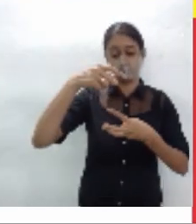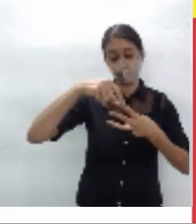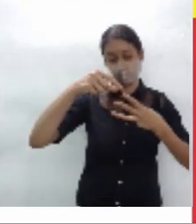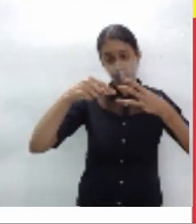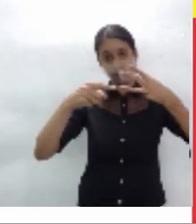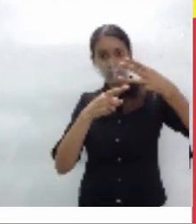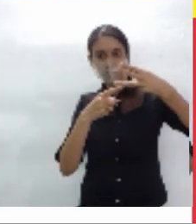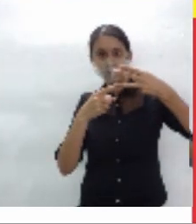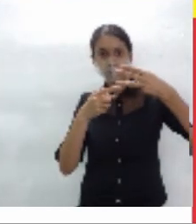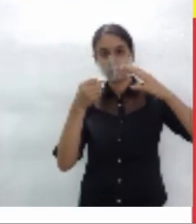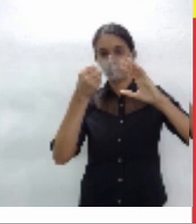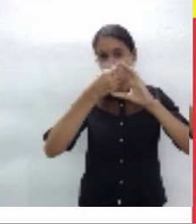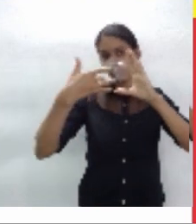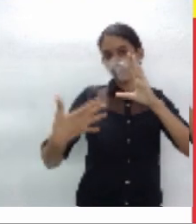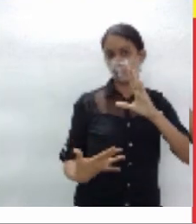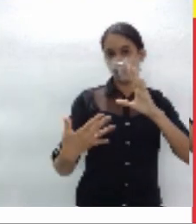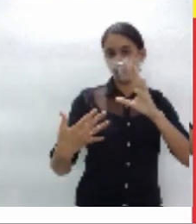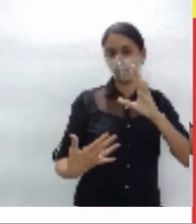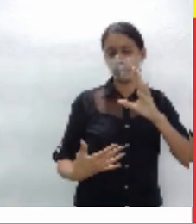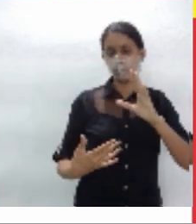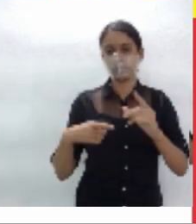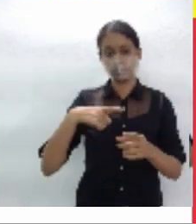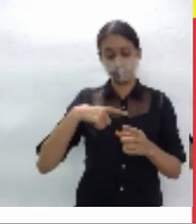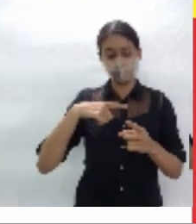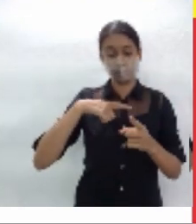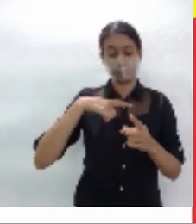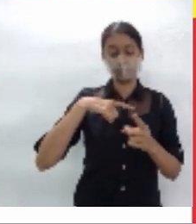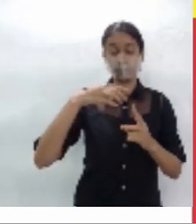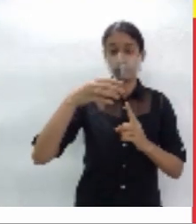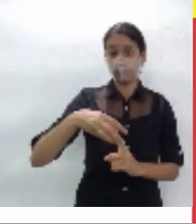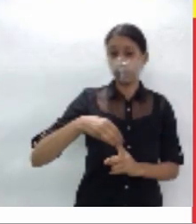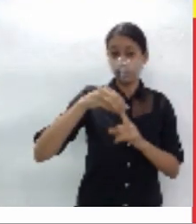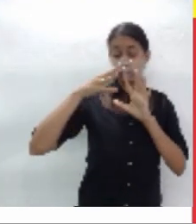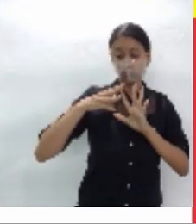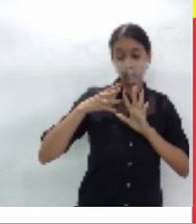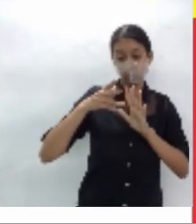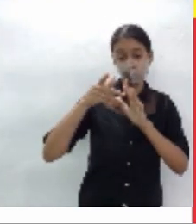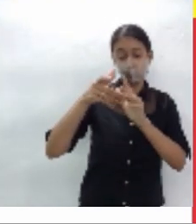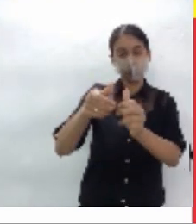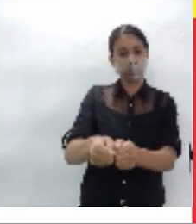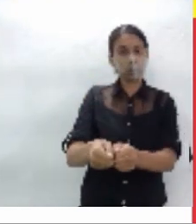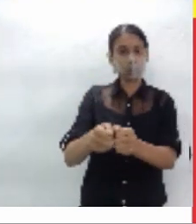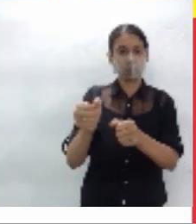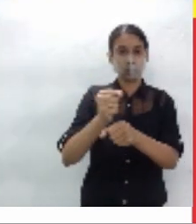principais. Ocorreu integralmente entre os anos de